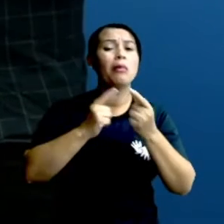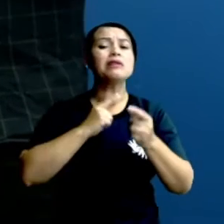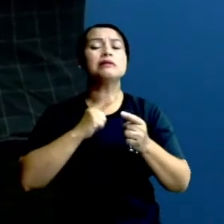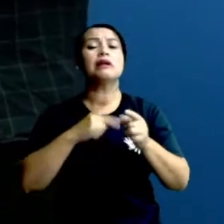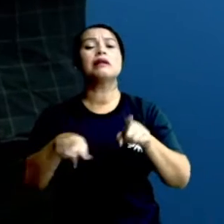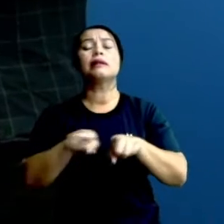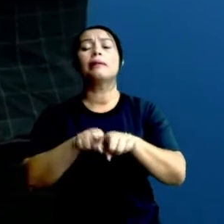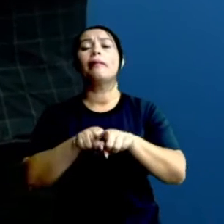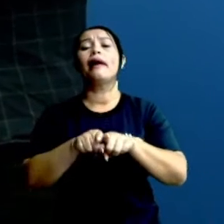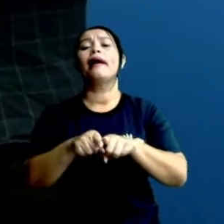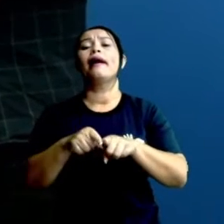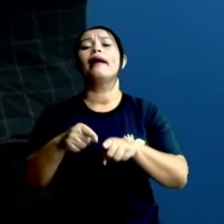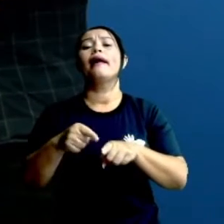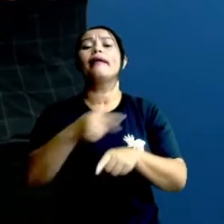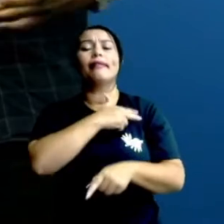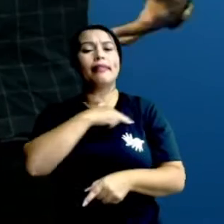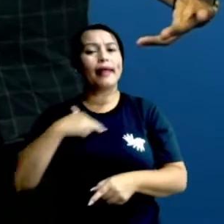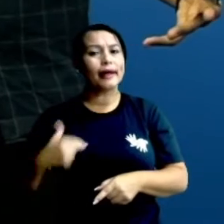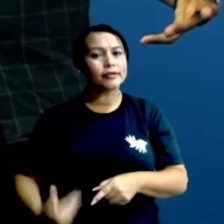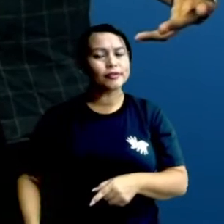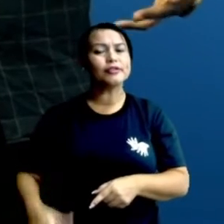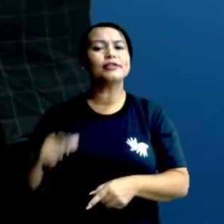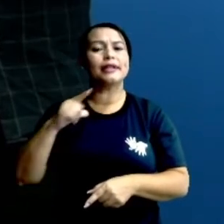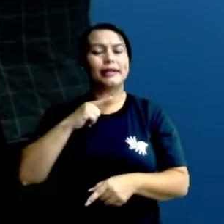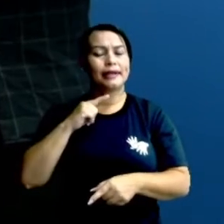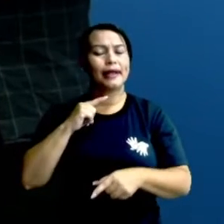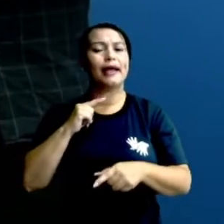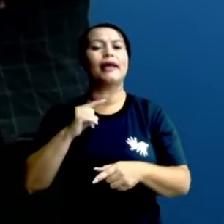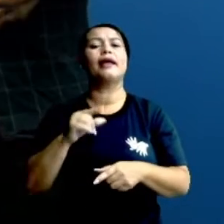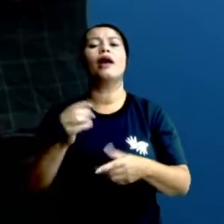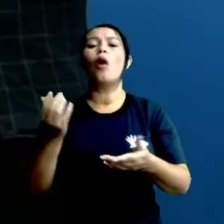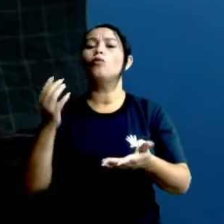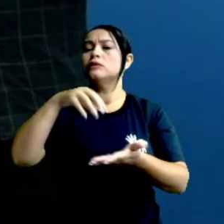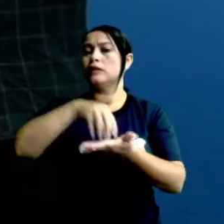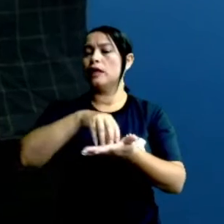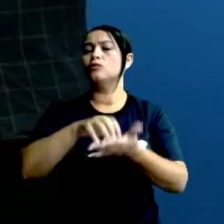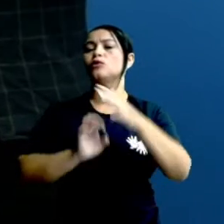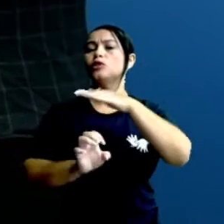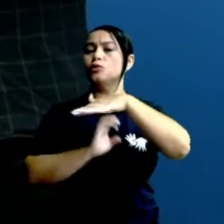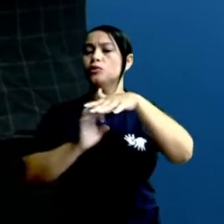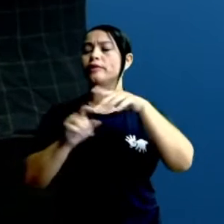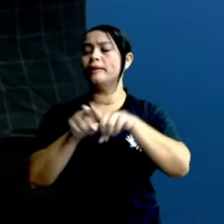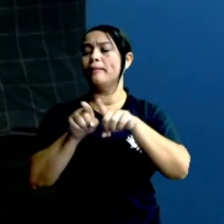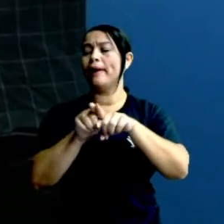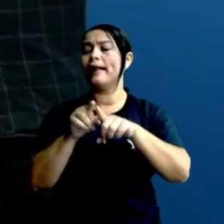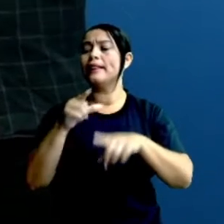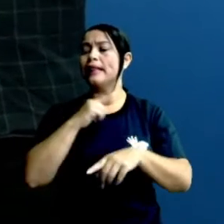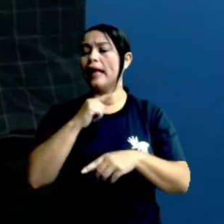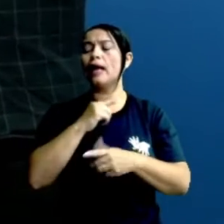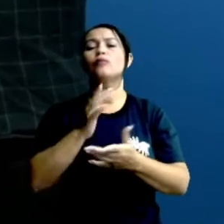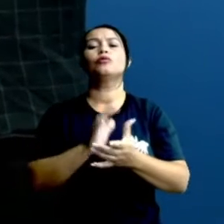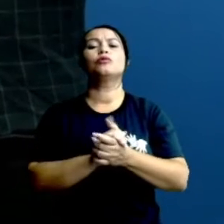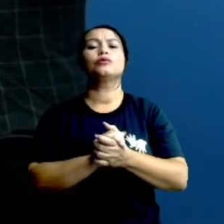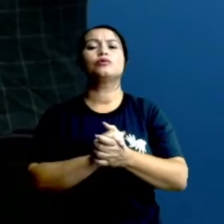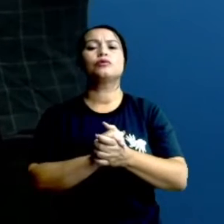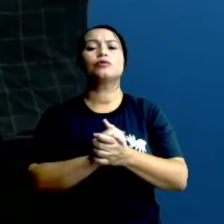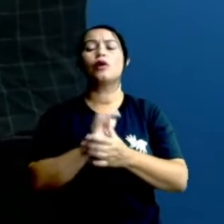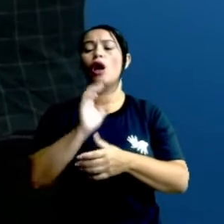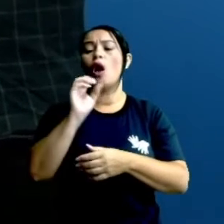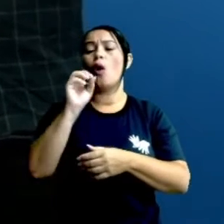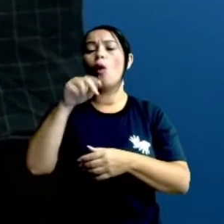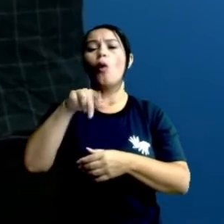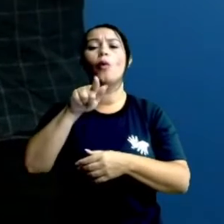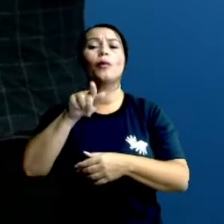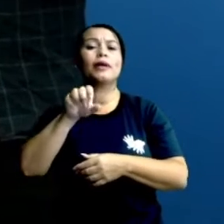na China, que eu, né, mencionei como sendo um dos grandes centros industriais da atualidade, né, a gente tem aí, né,